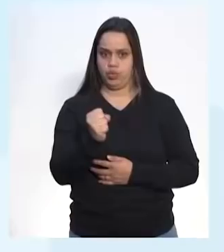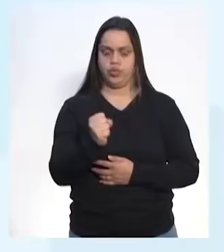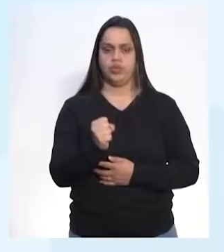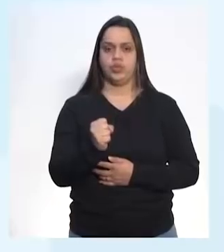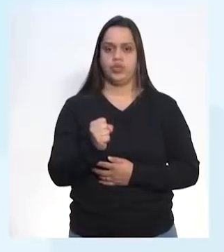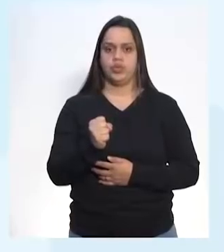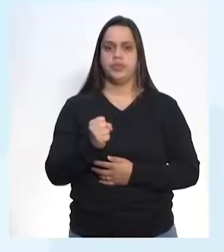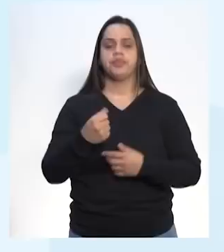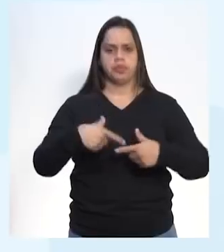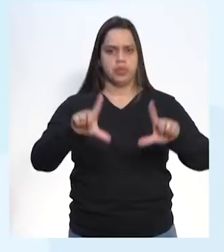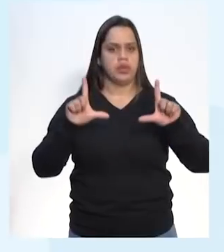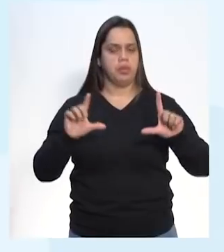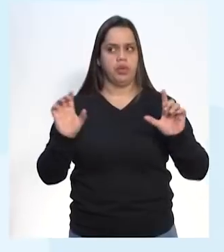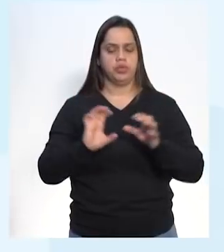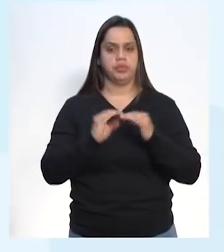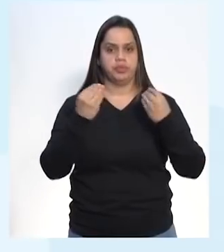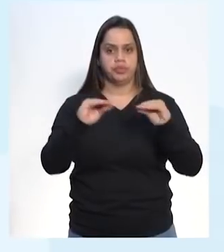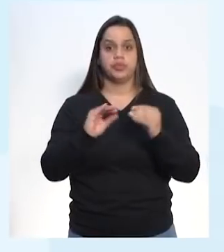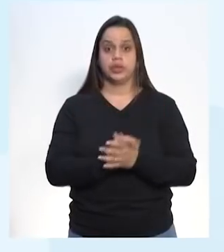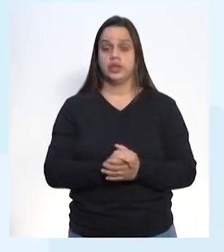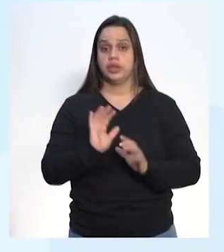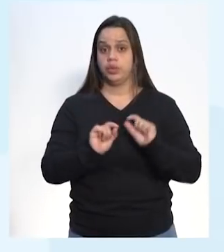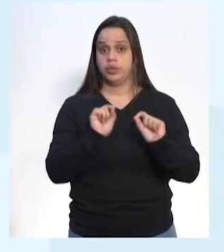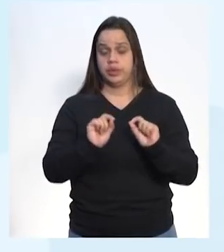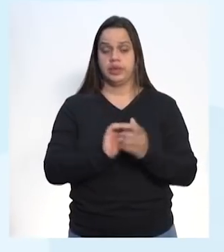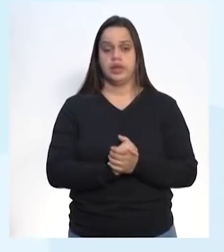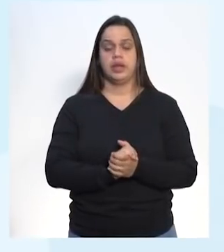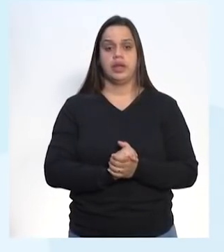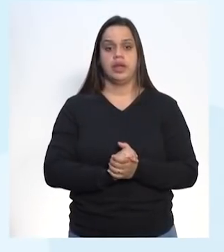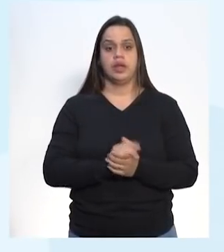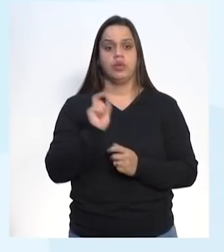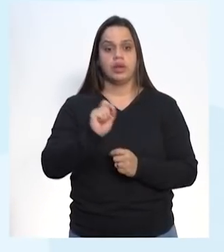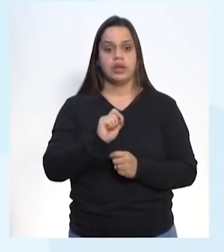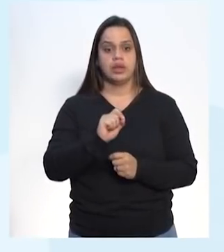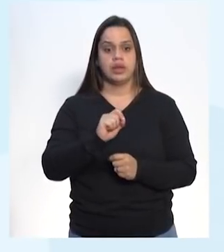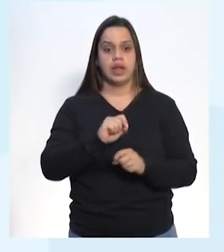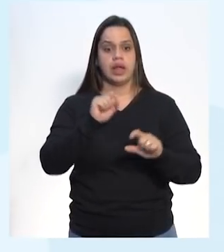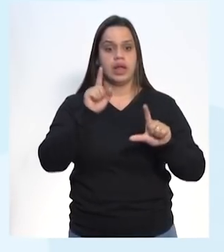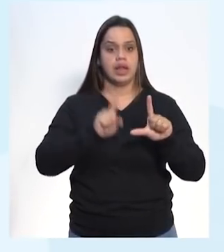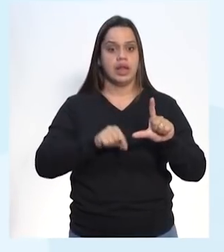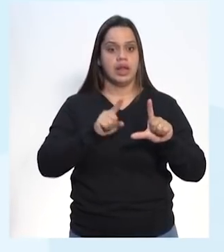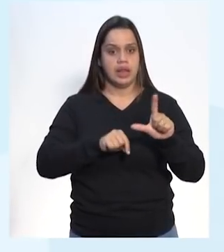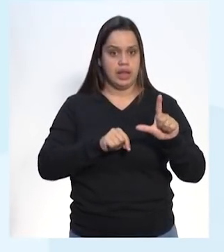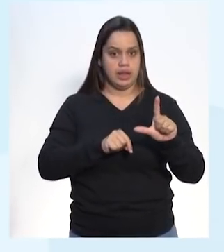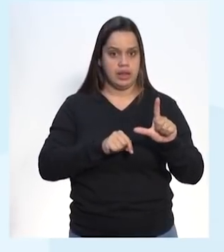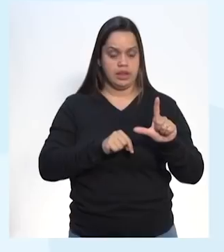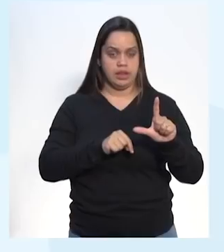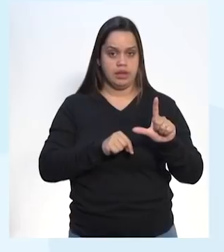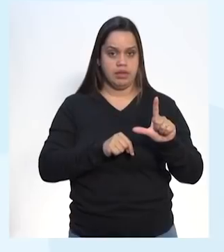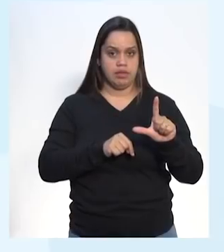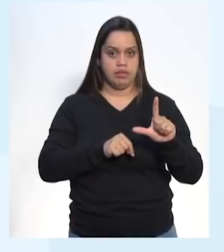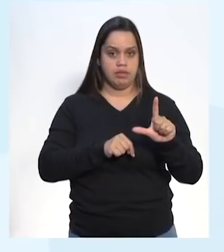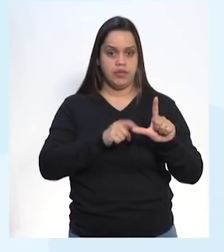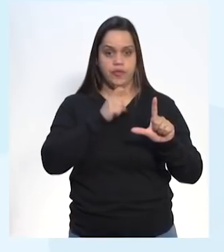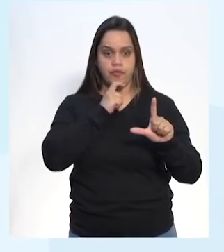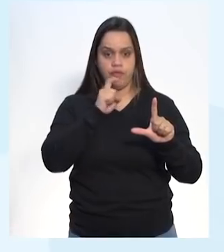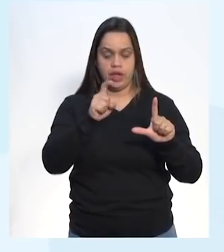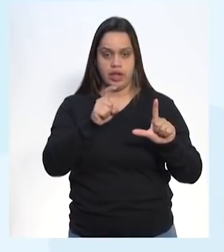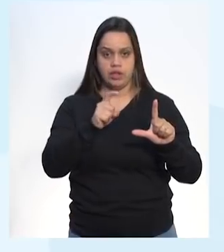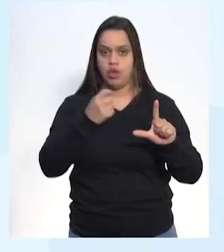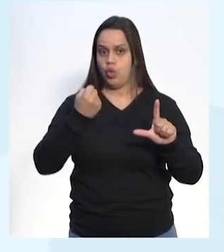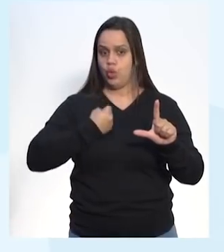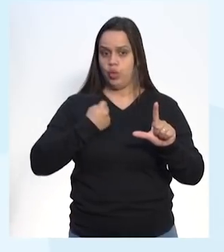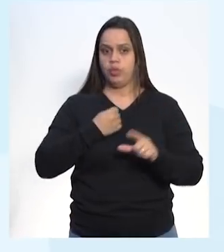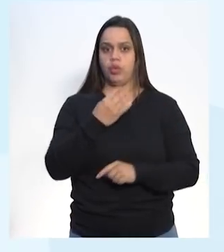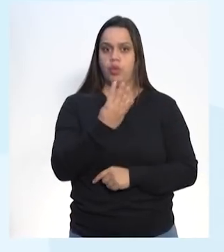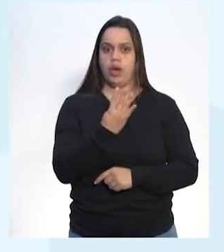deixar, diretor, pode deixar. Ali qual que é a ideia? Onde está em verde é o valor em si, né? O número em si.